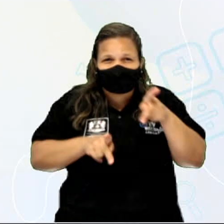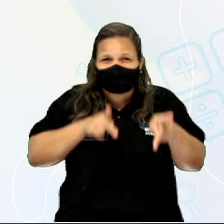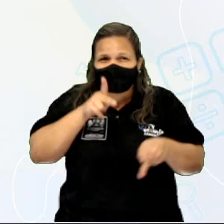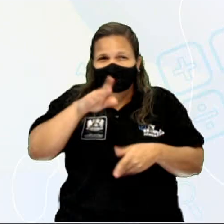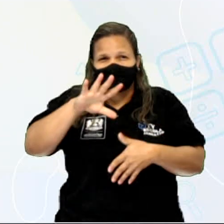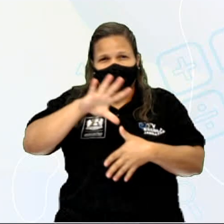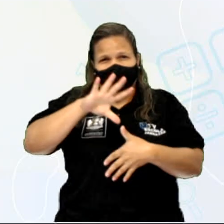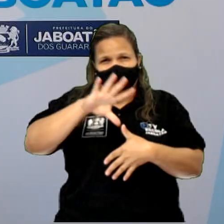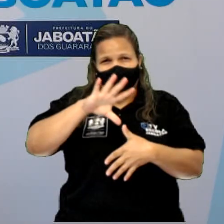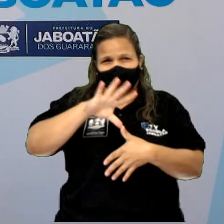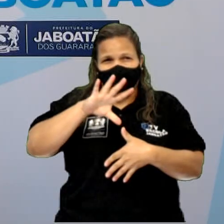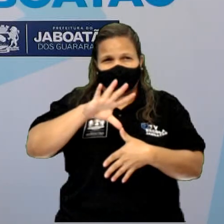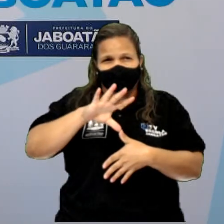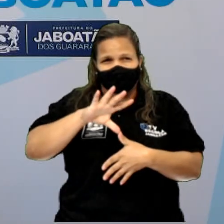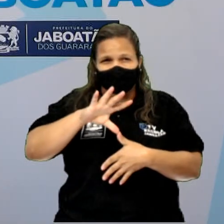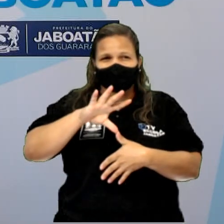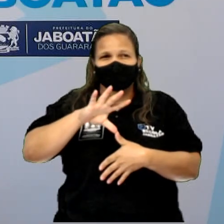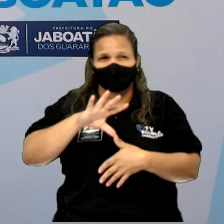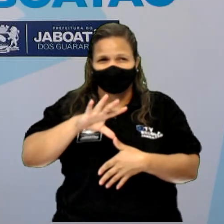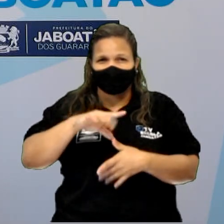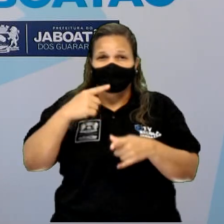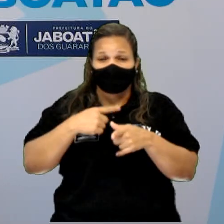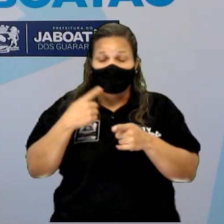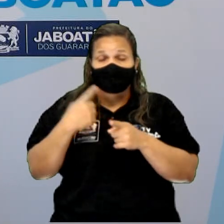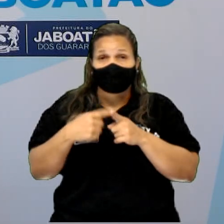e ouro como nunca antes havia acumulado.